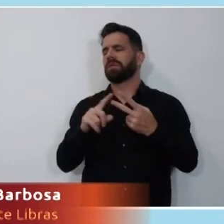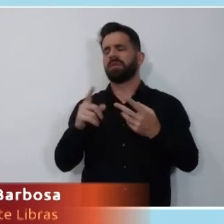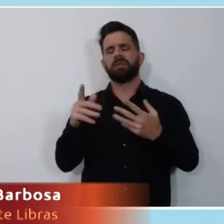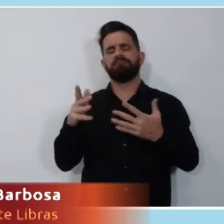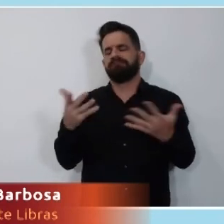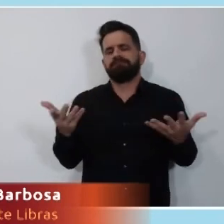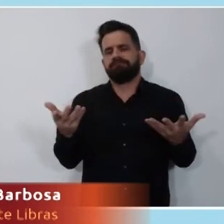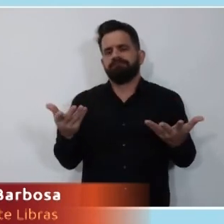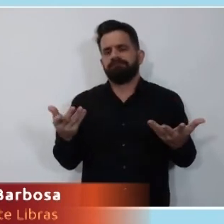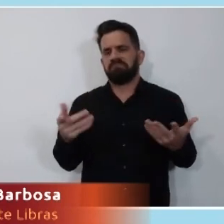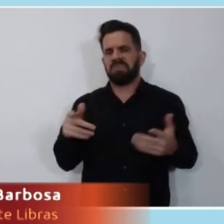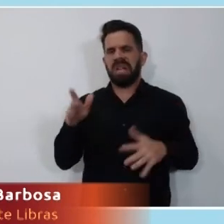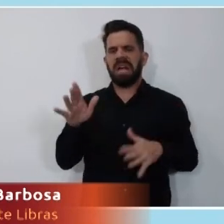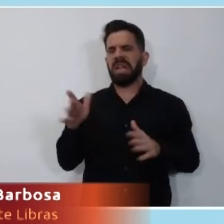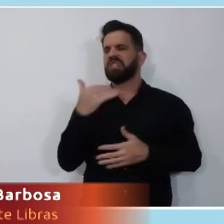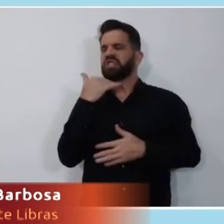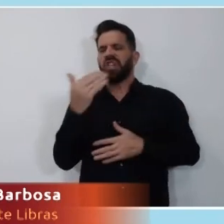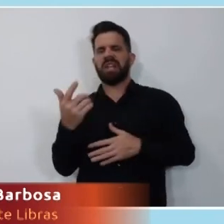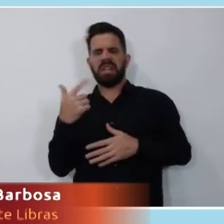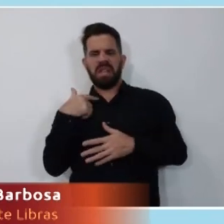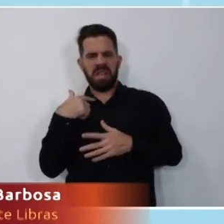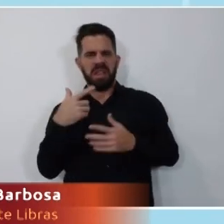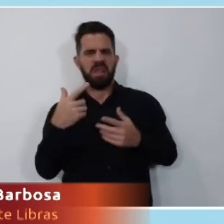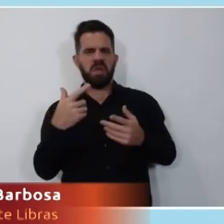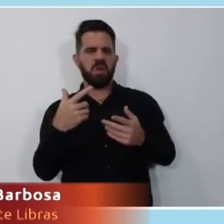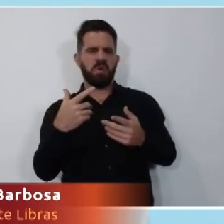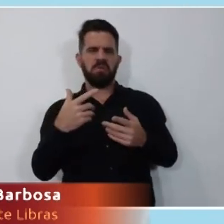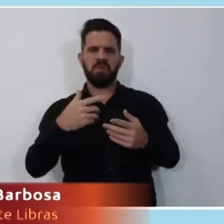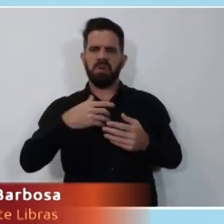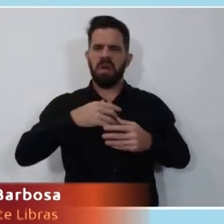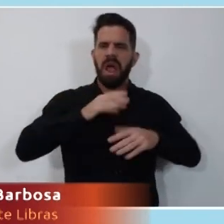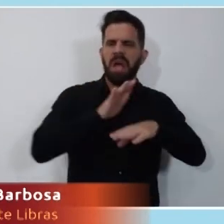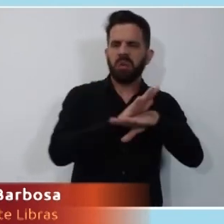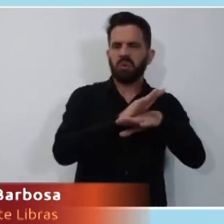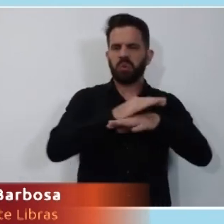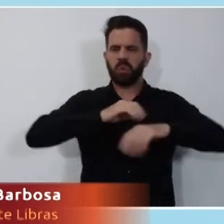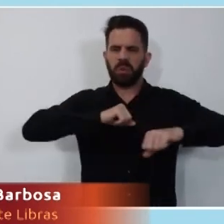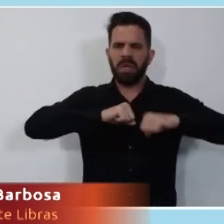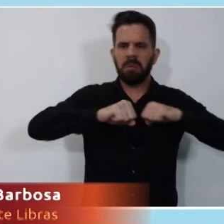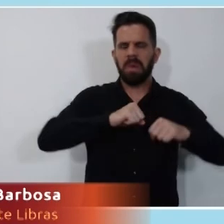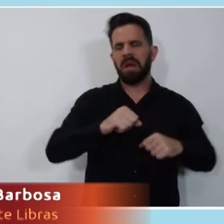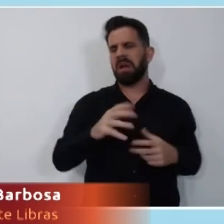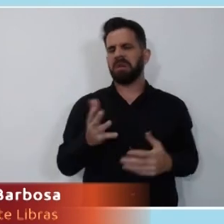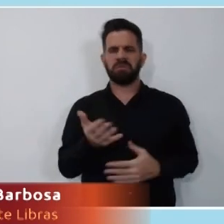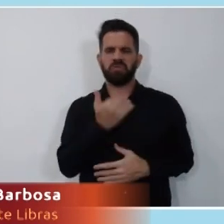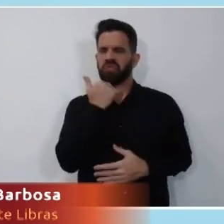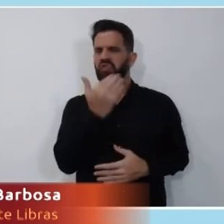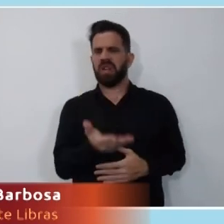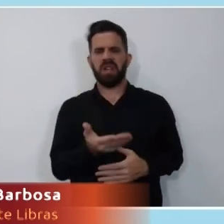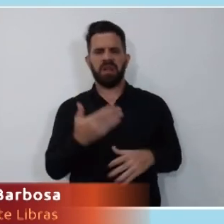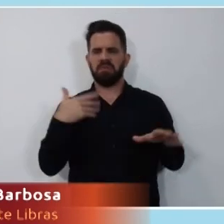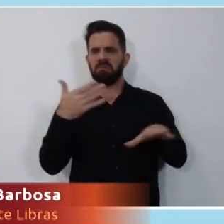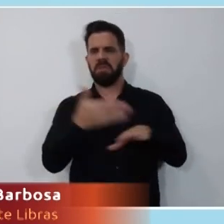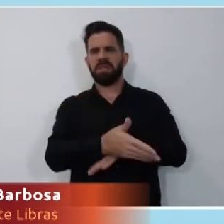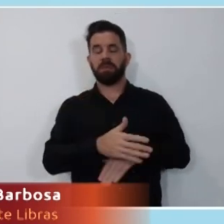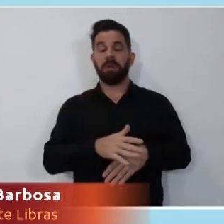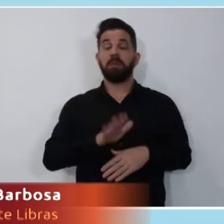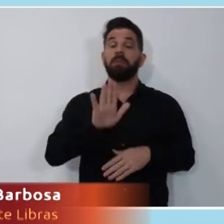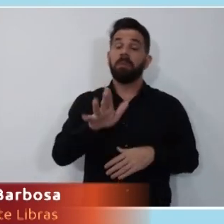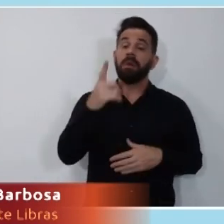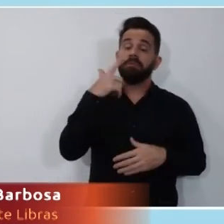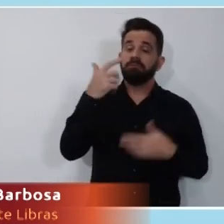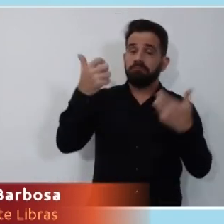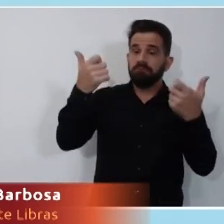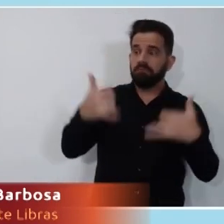que não vai fazer diferença, que o poder público não vai escutá-las. Queria que você falasse para a gente a importância das pessoas